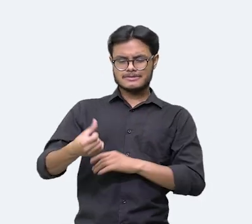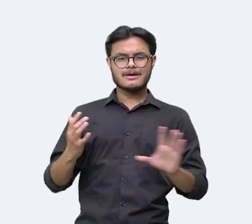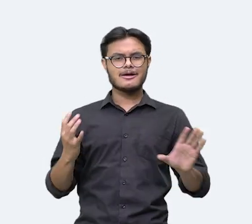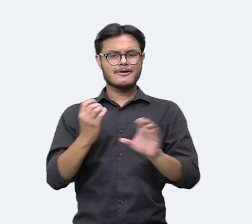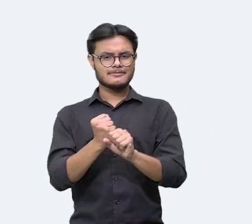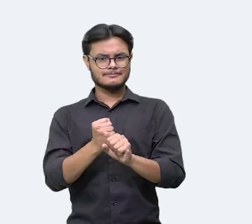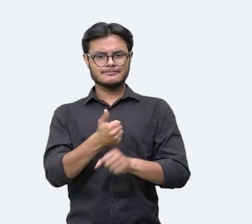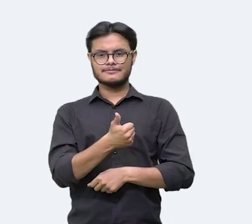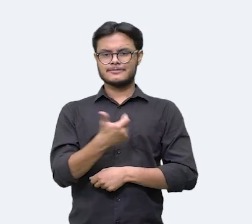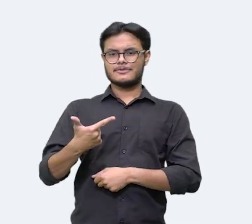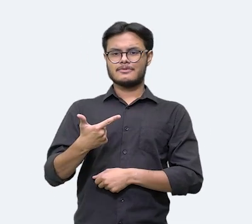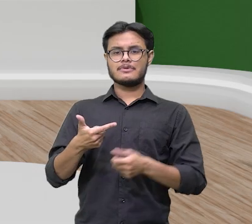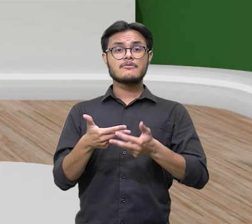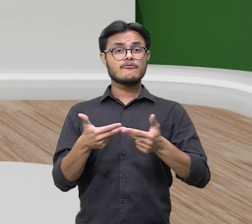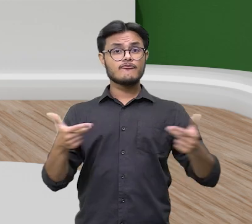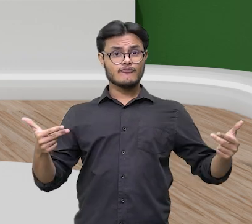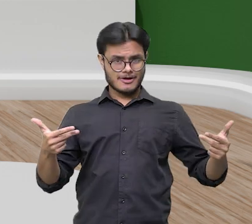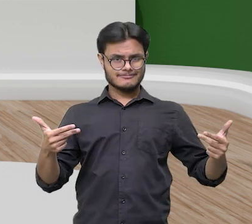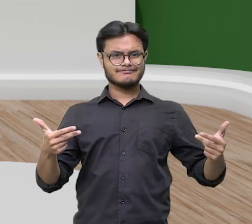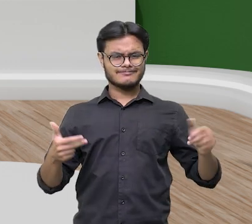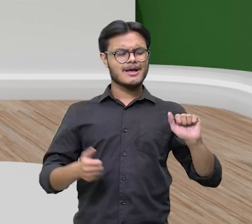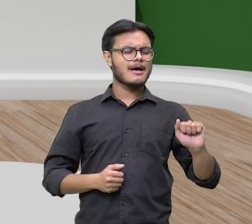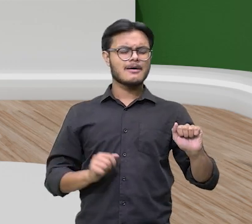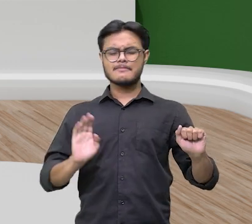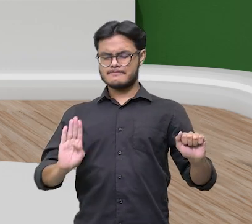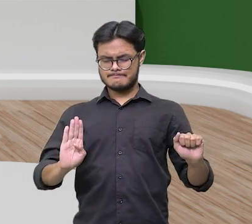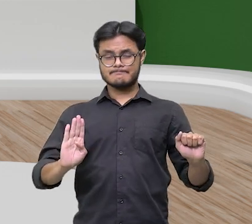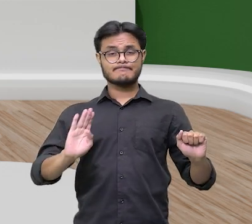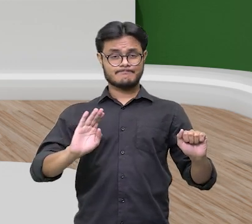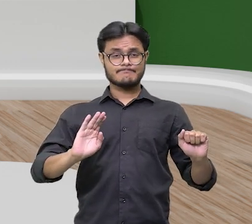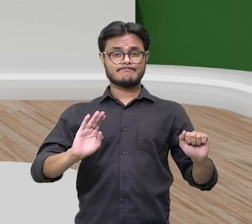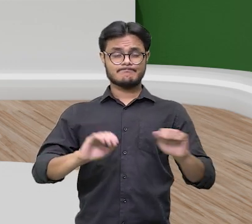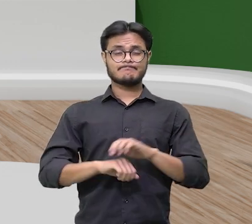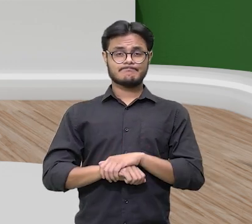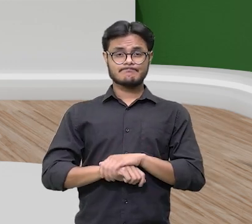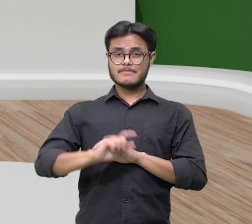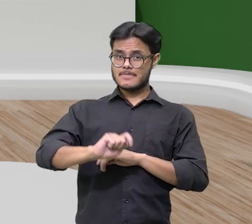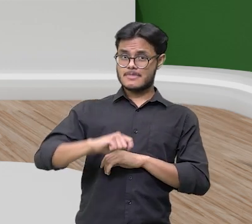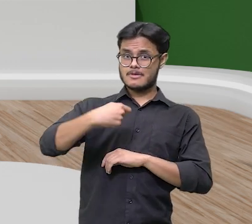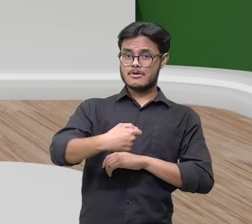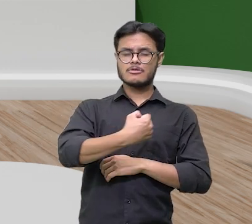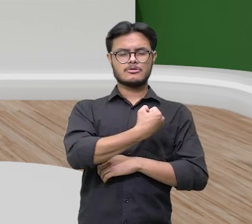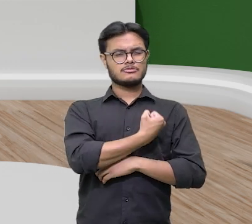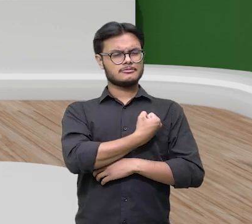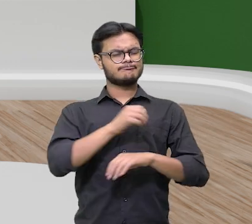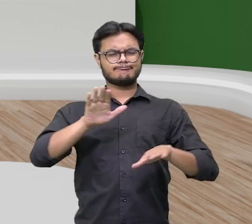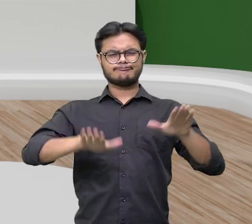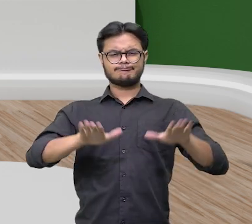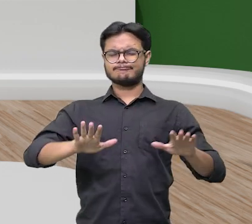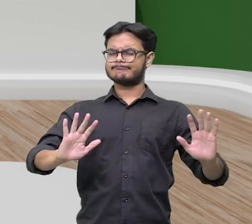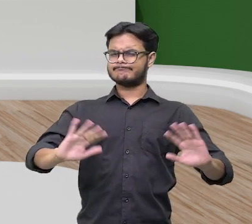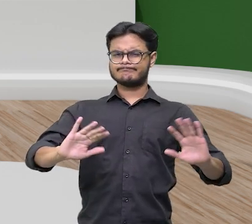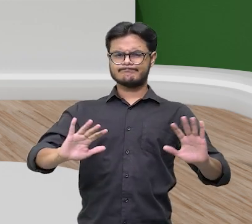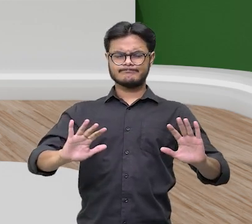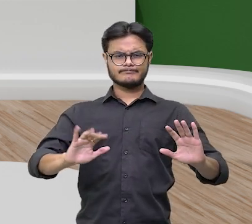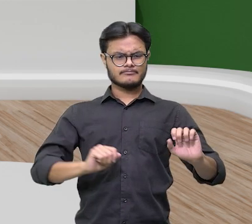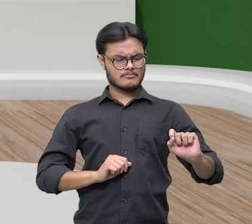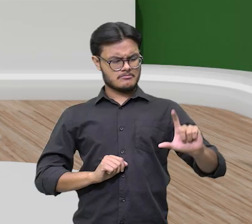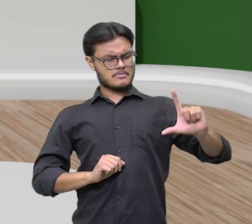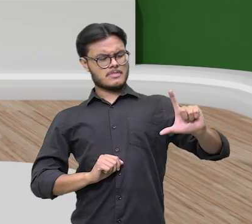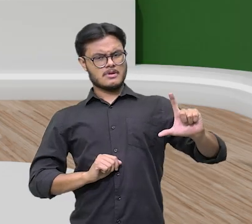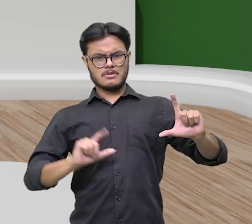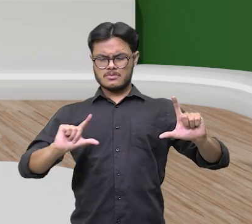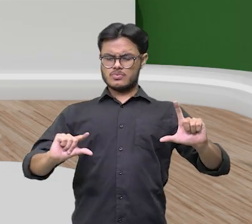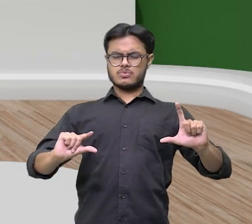Então, vejam que ele pode assumir diversos valores para dar o mesmo valor de potencial. Então, nós não se preocupamos com o potencial na placa, nós se preocupamos